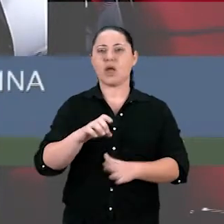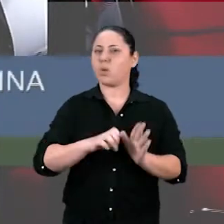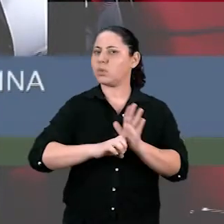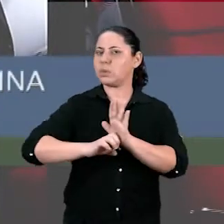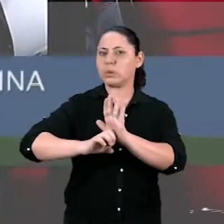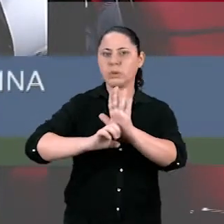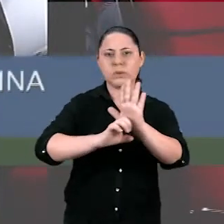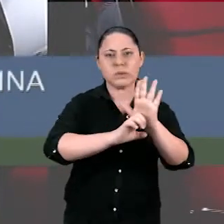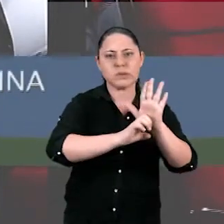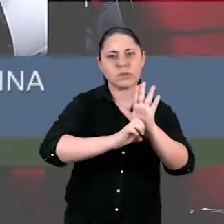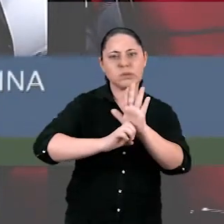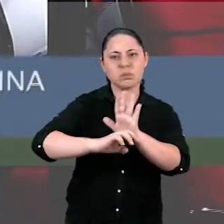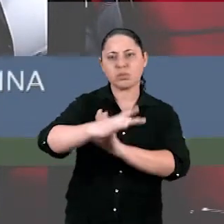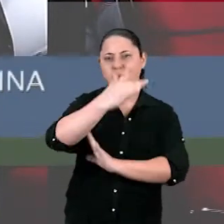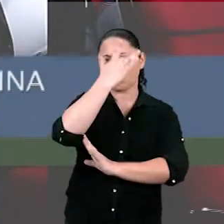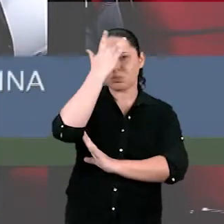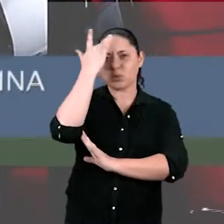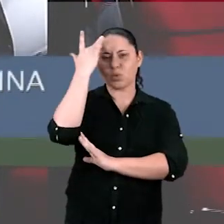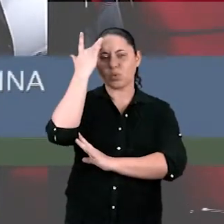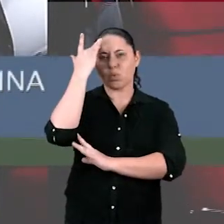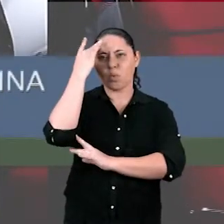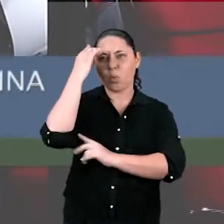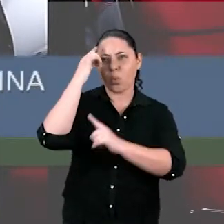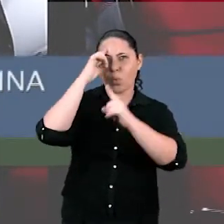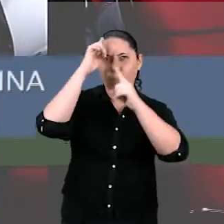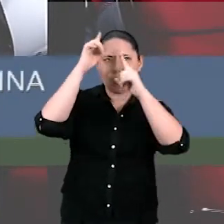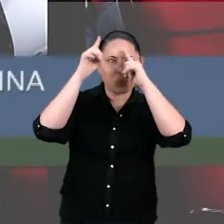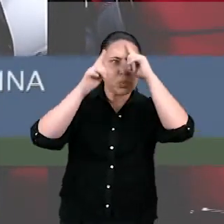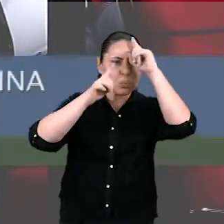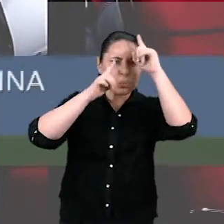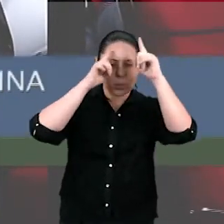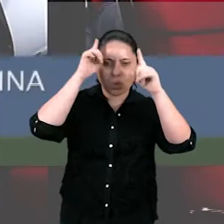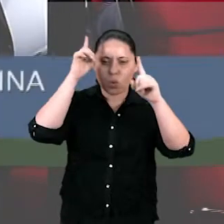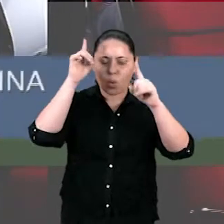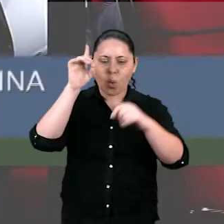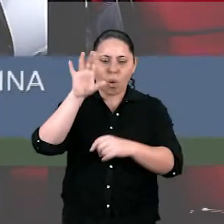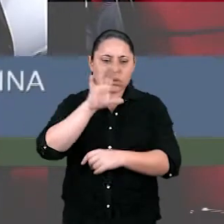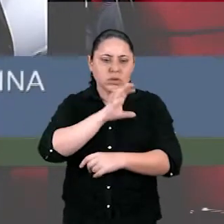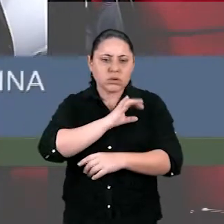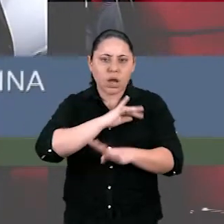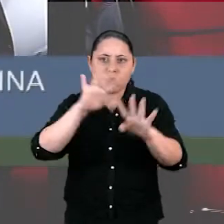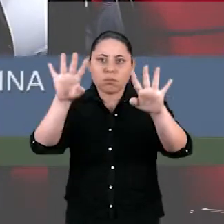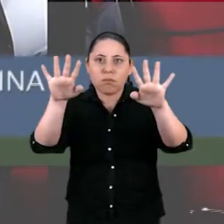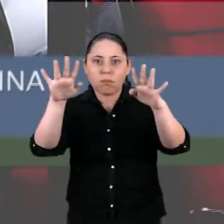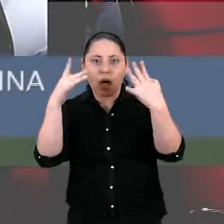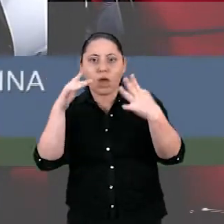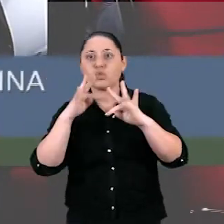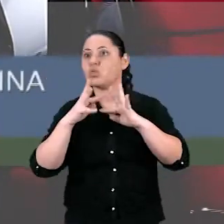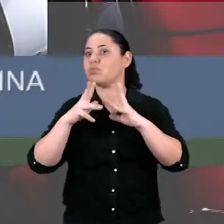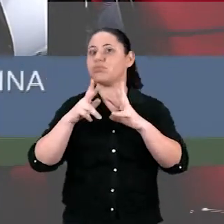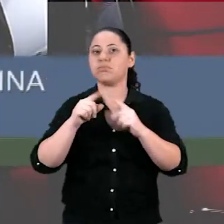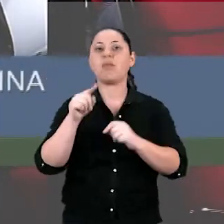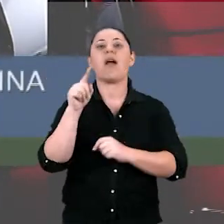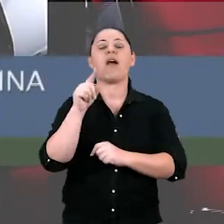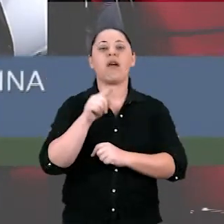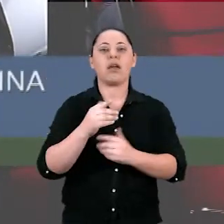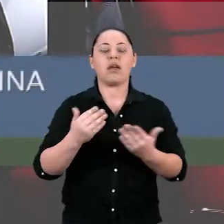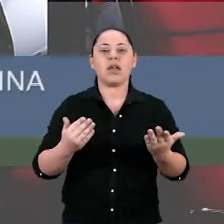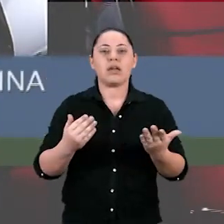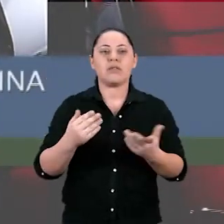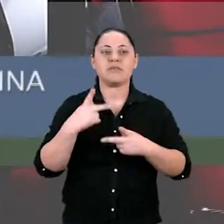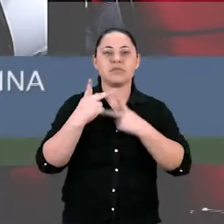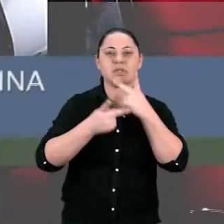um exemplo de pessoa, né, que, com suas ideias, consegue contagiar todos nós. E eu posso dizer, não